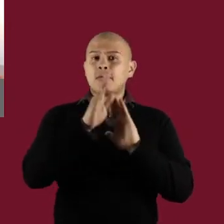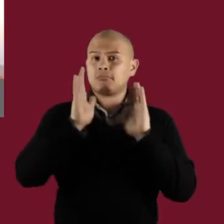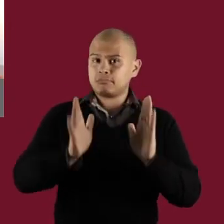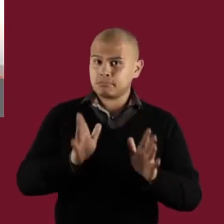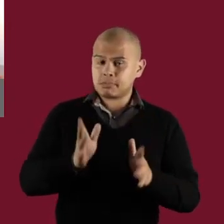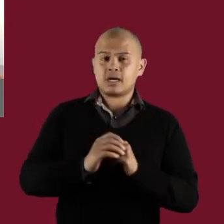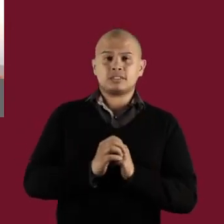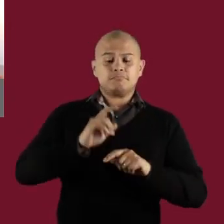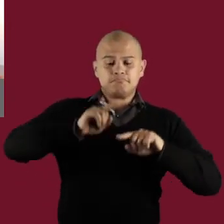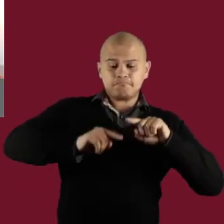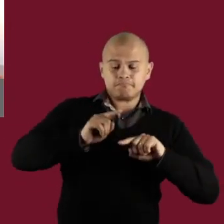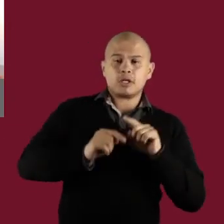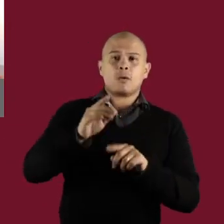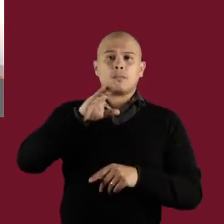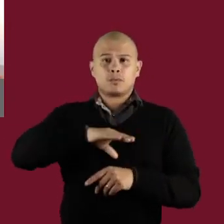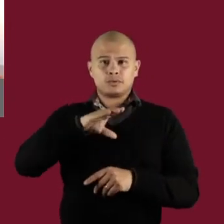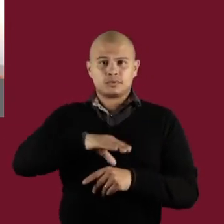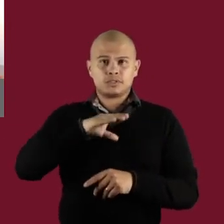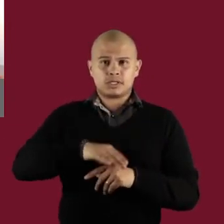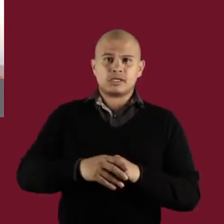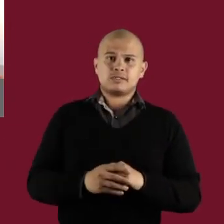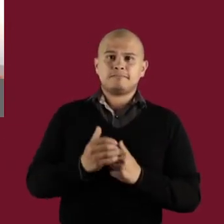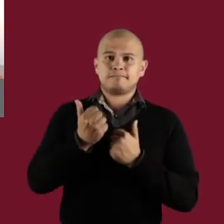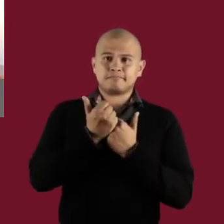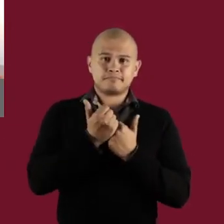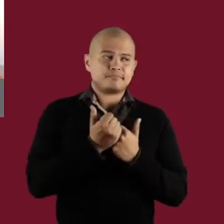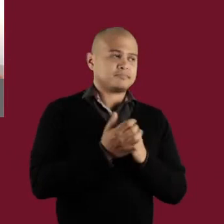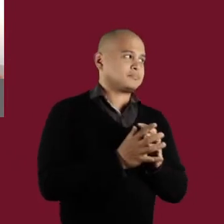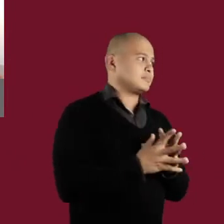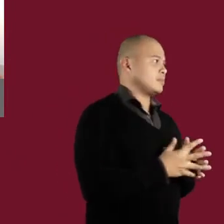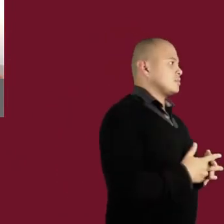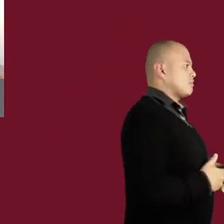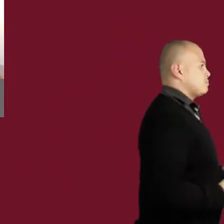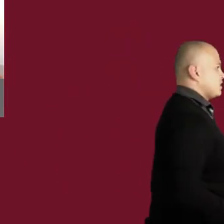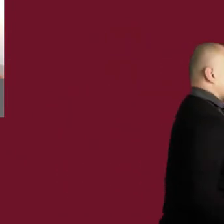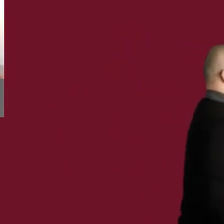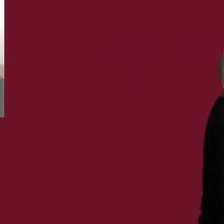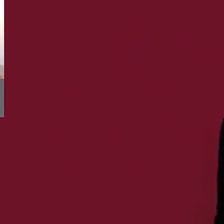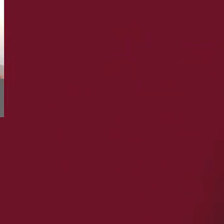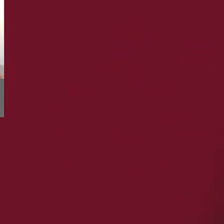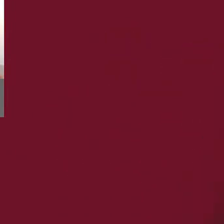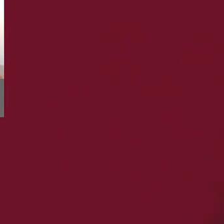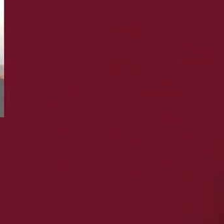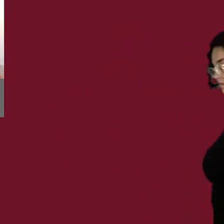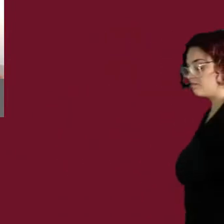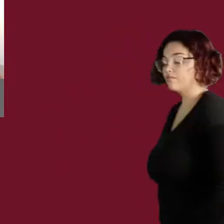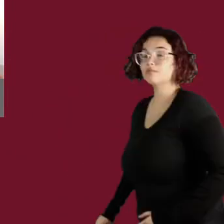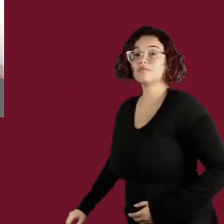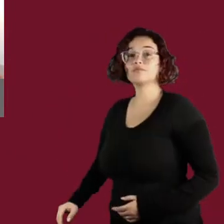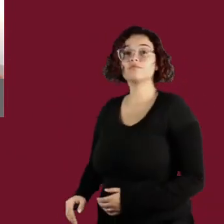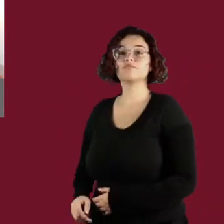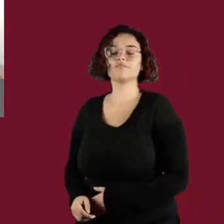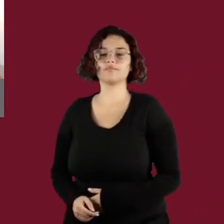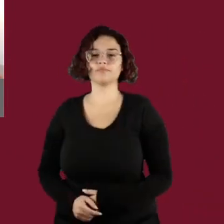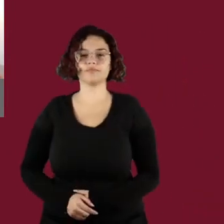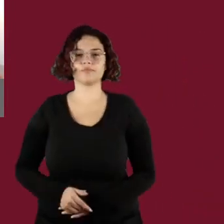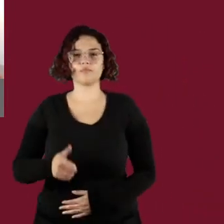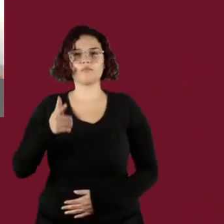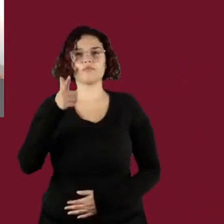porque, claro, né, se você recebe alguma coisa na sua língua, você não precisa traduzir, precisa mentalizar, né? Outro dia eu vi alguma